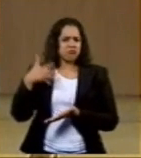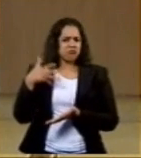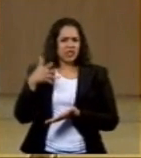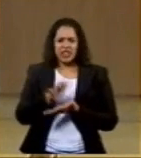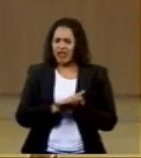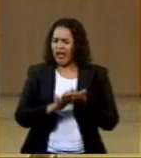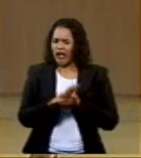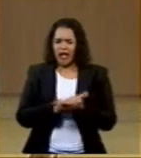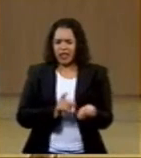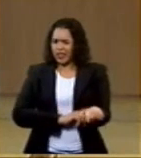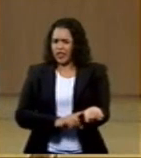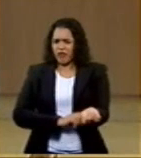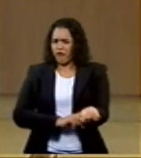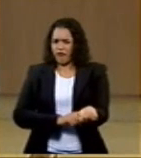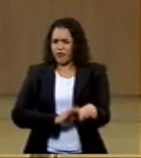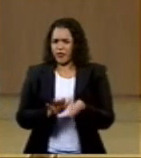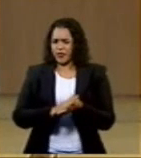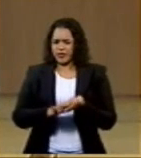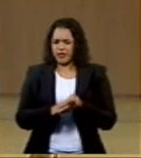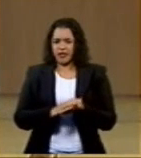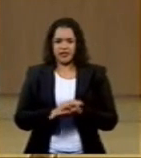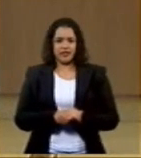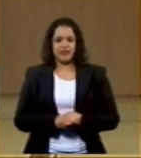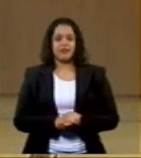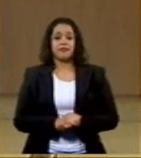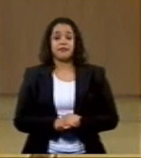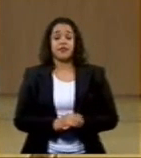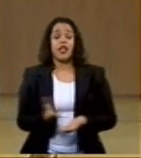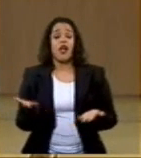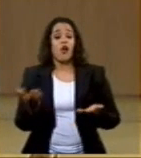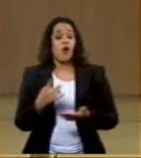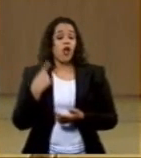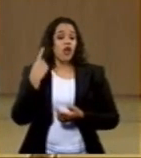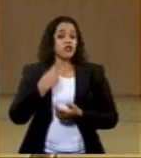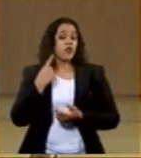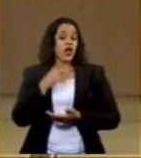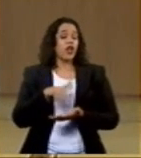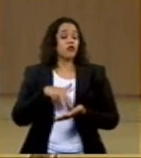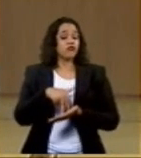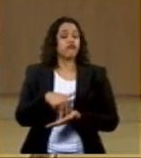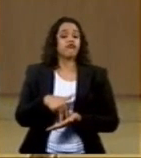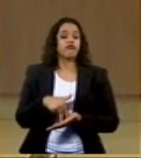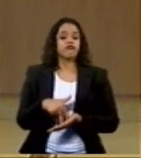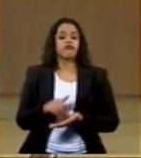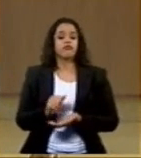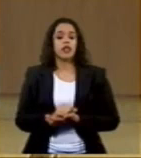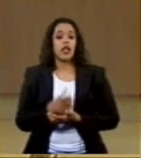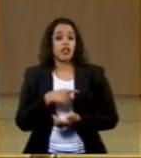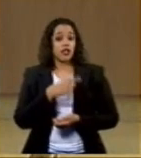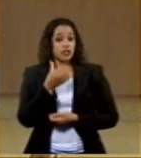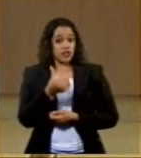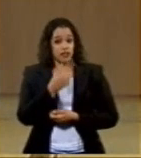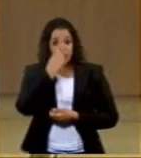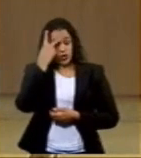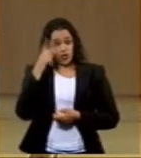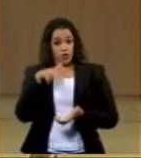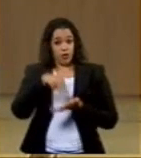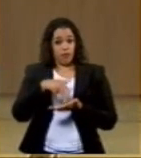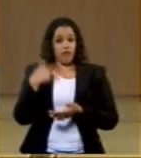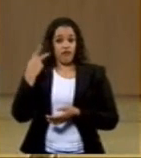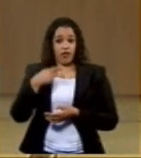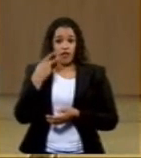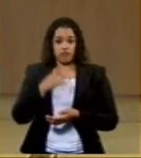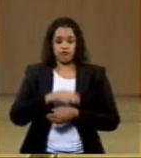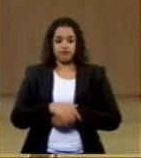nenhum nervosismo. Agora falarão os advogados dos Amis Sicuri, são 6 inscritos e